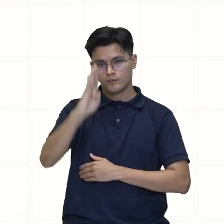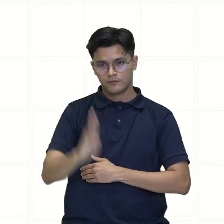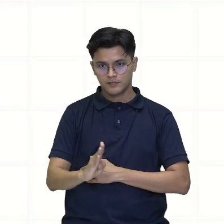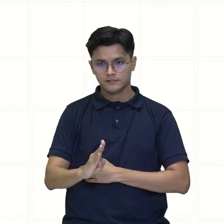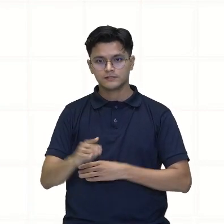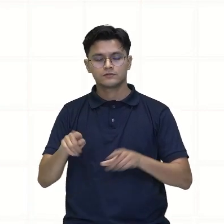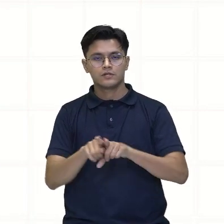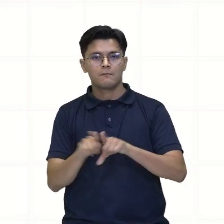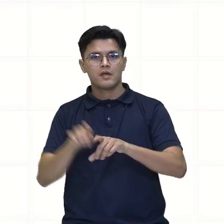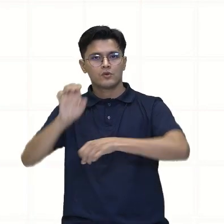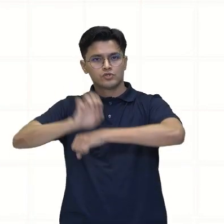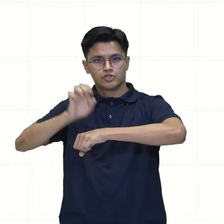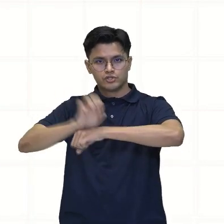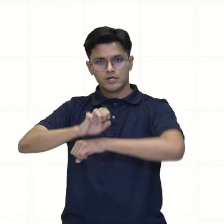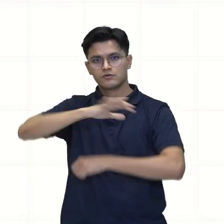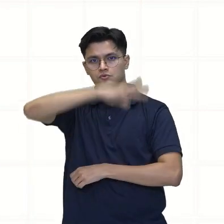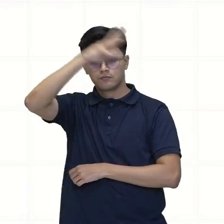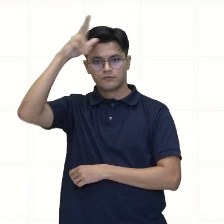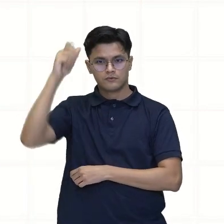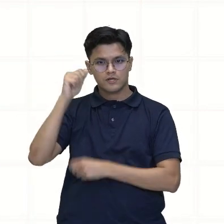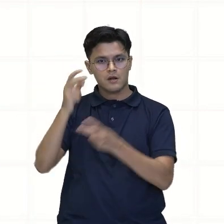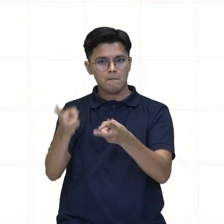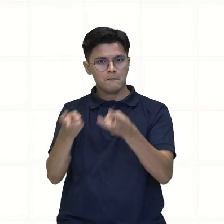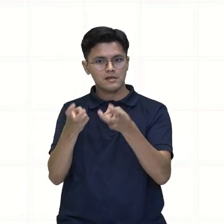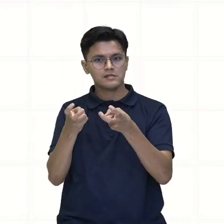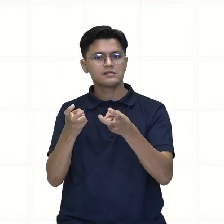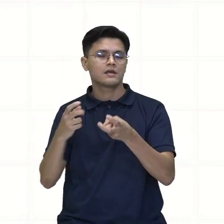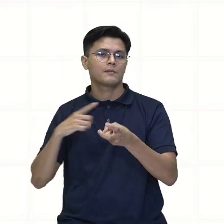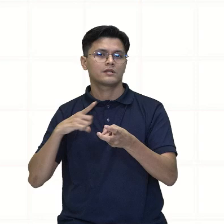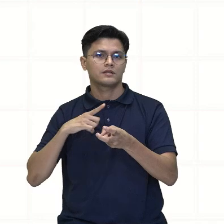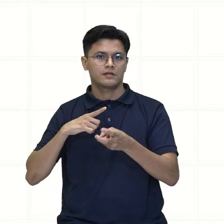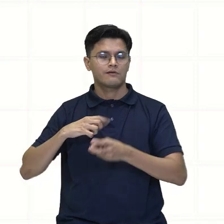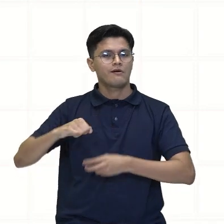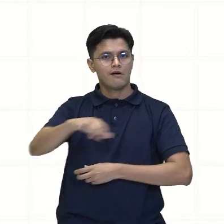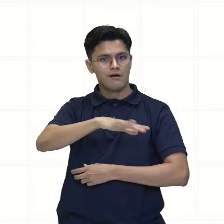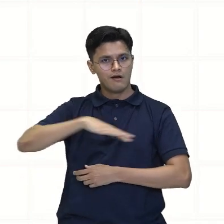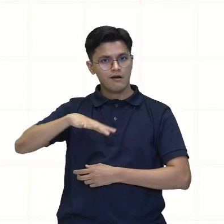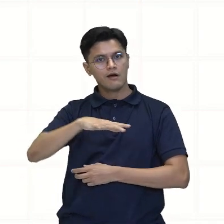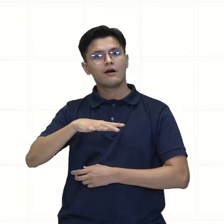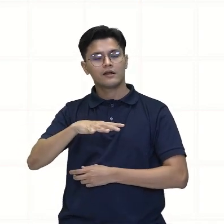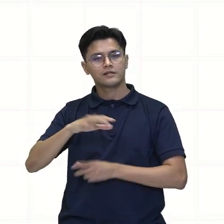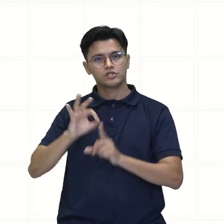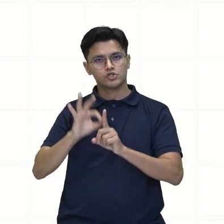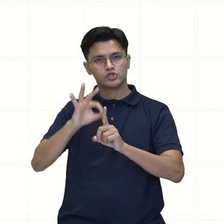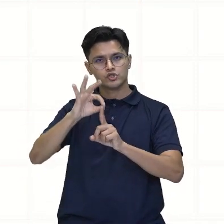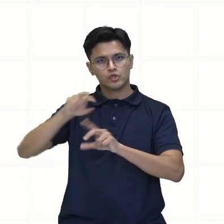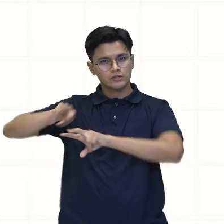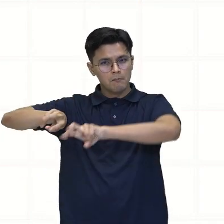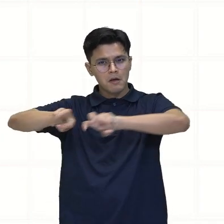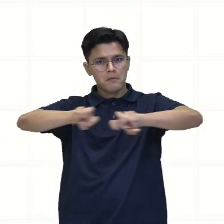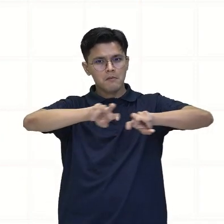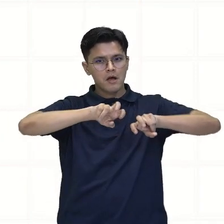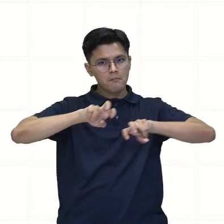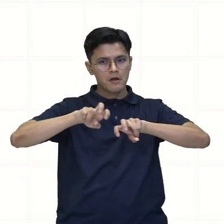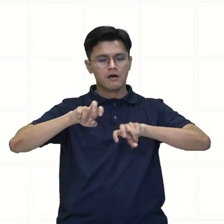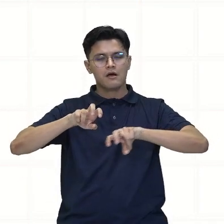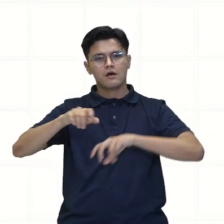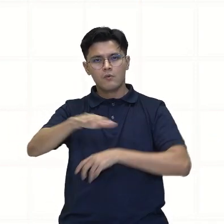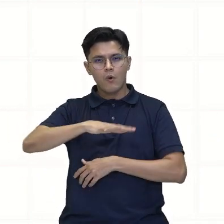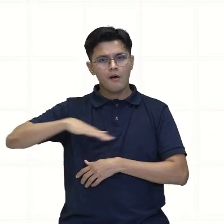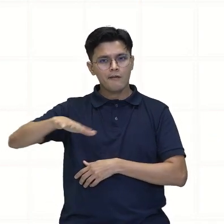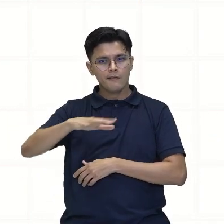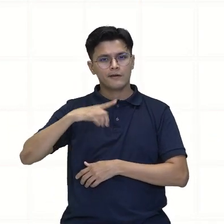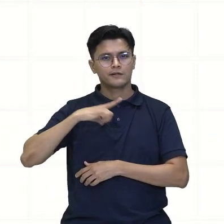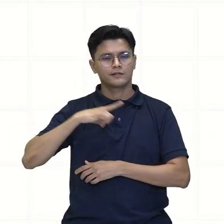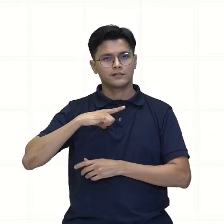do Mato Grosso, observem que a área de colheita de soja, ela vai ter ali, nós vamos